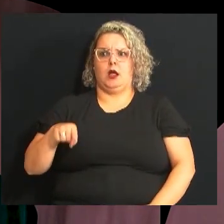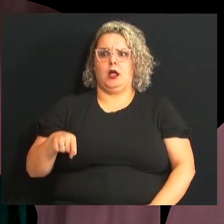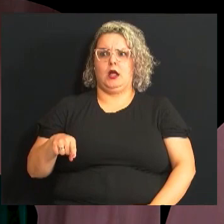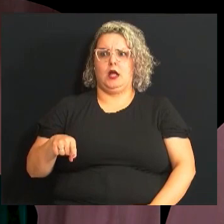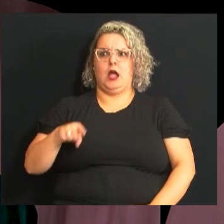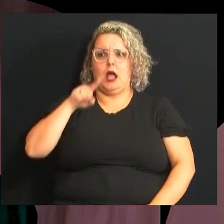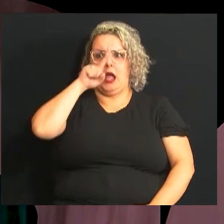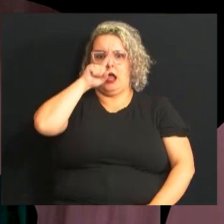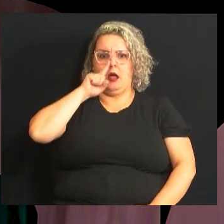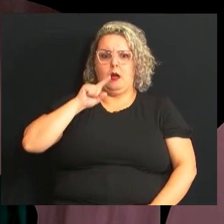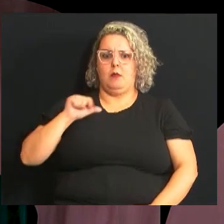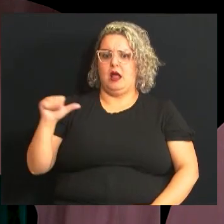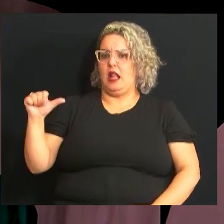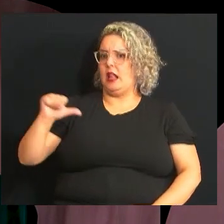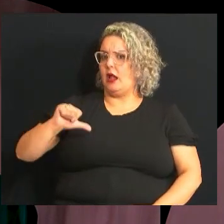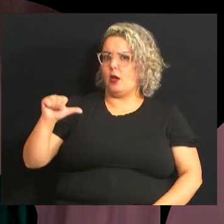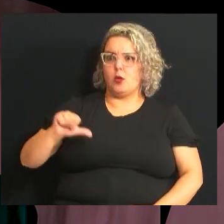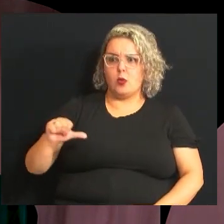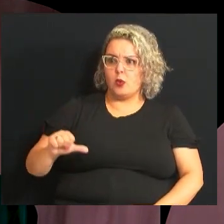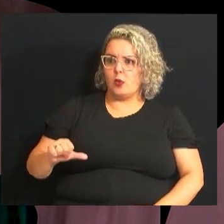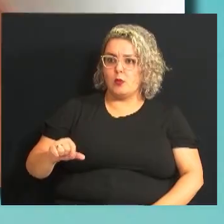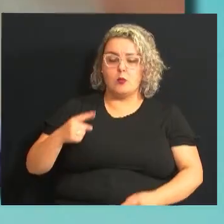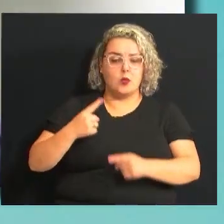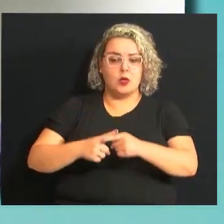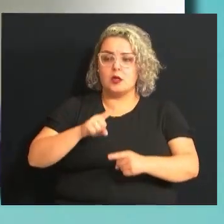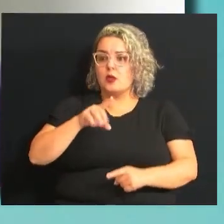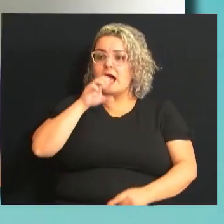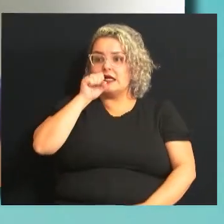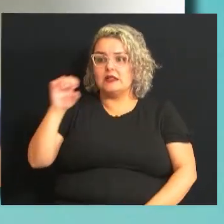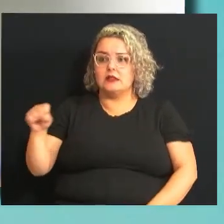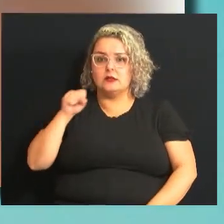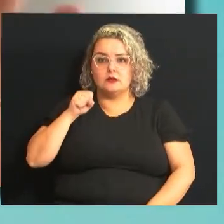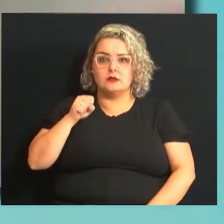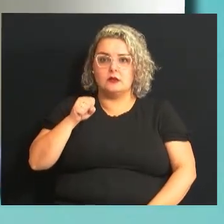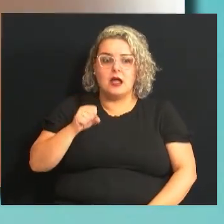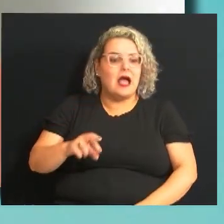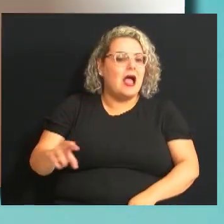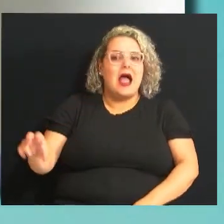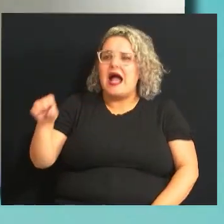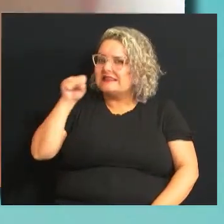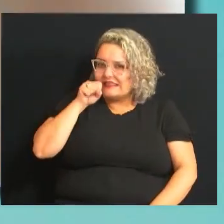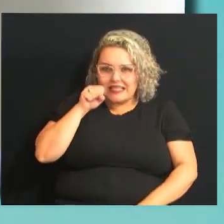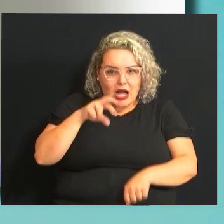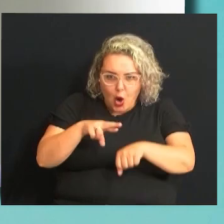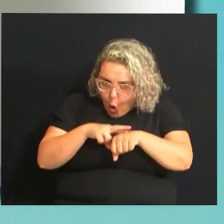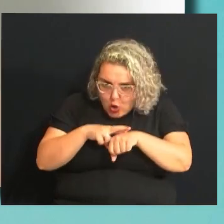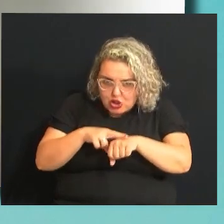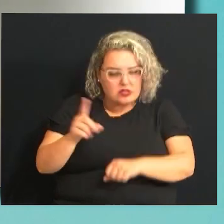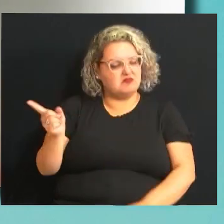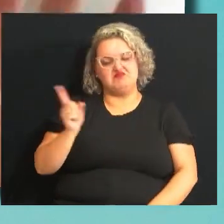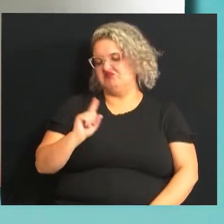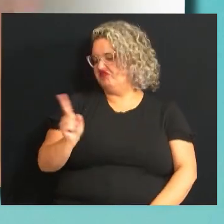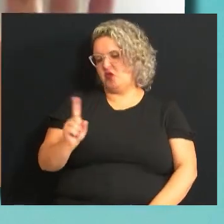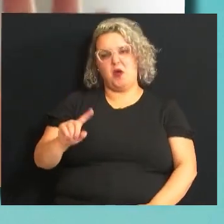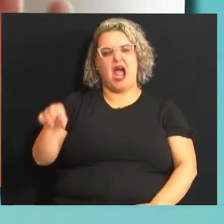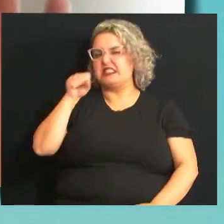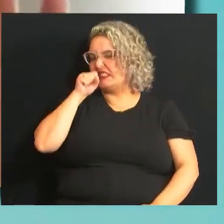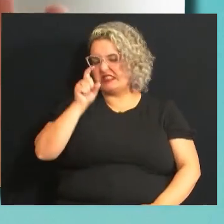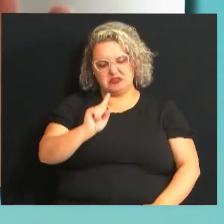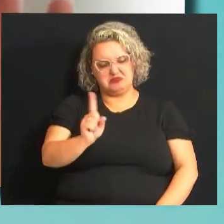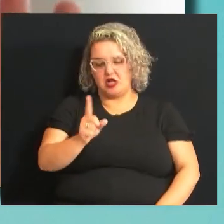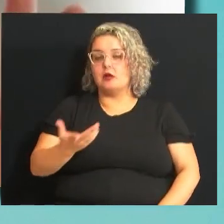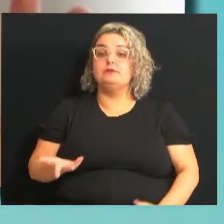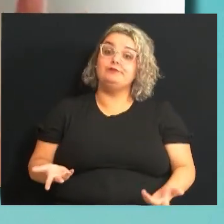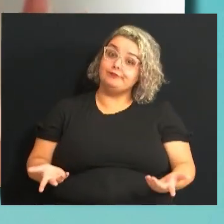cenoura amarela, talvez a primeira coisa que passa pela nossa cabeça é a amarela deve estar podre, porque não tá laranja o suficiente, e a roxa nem cenoura